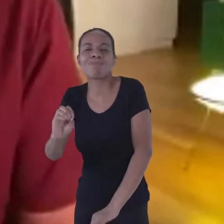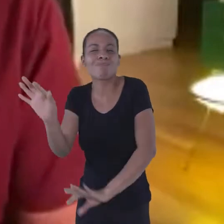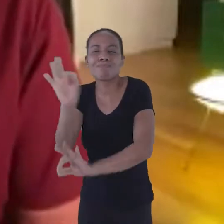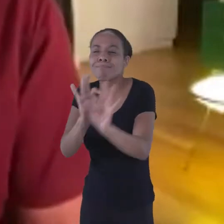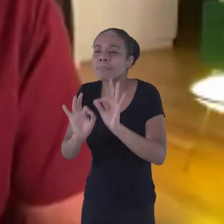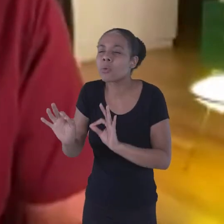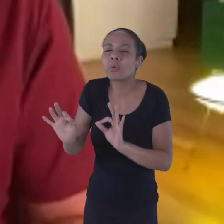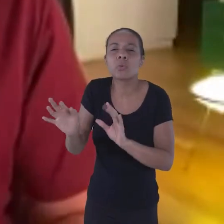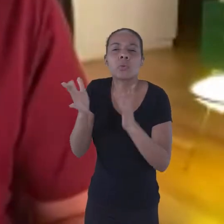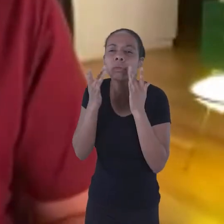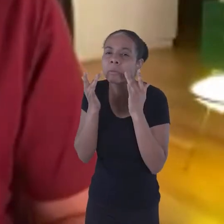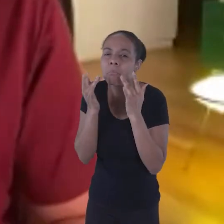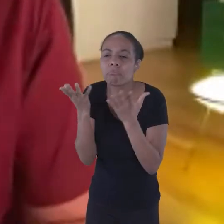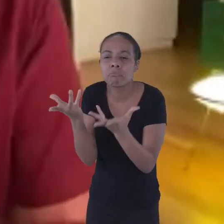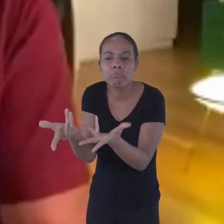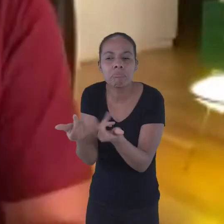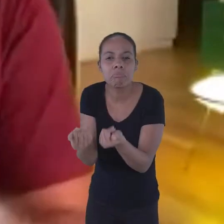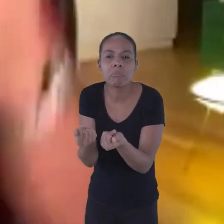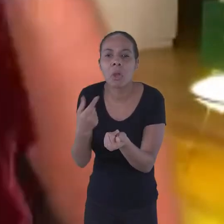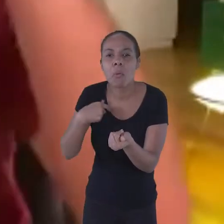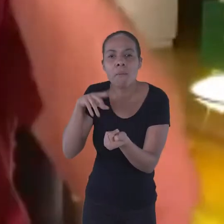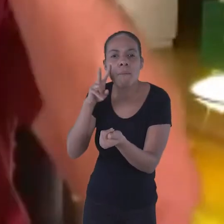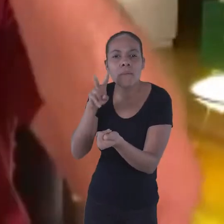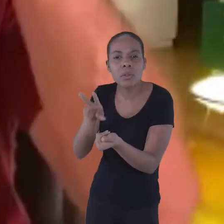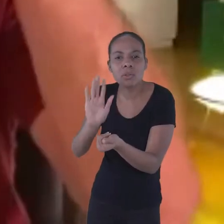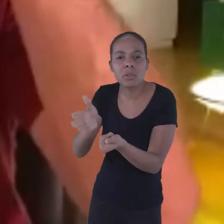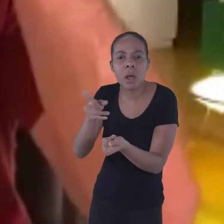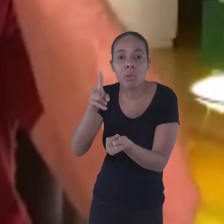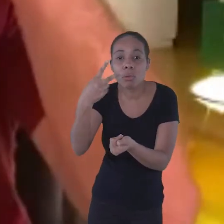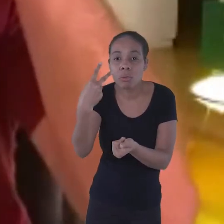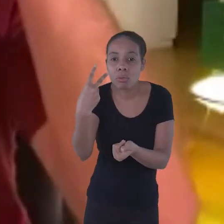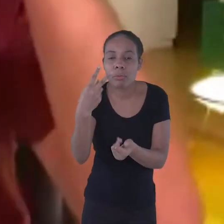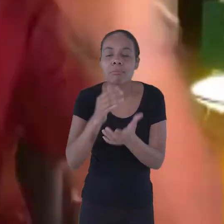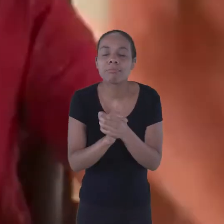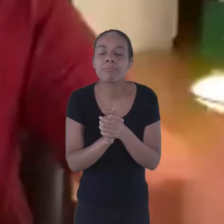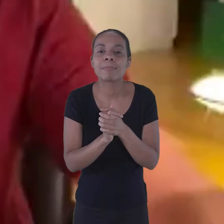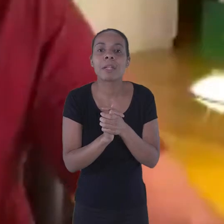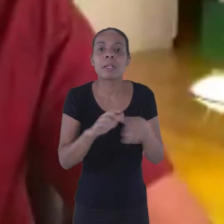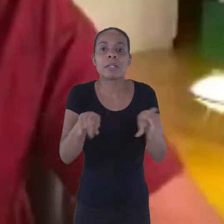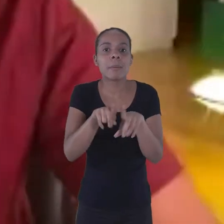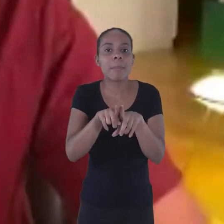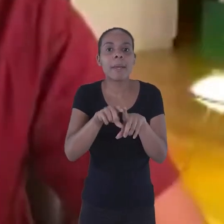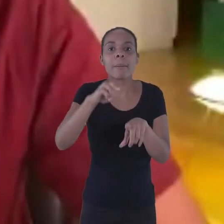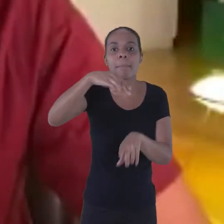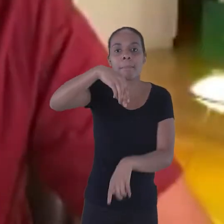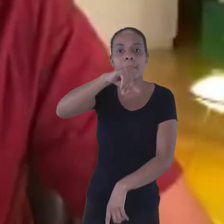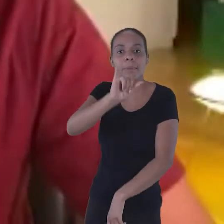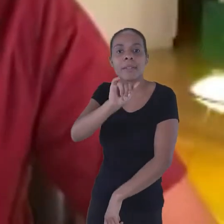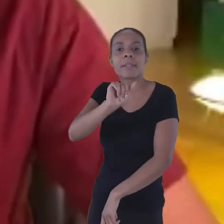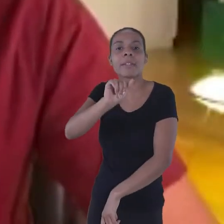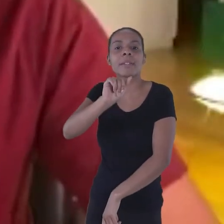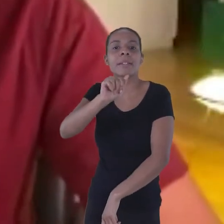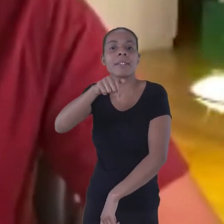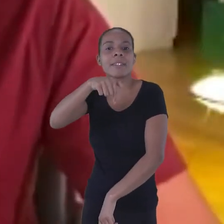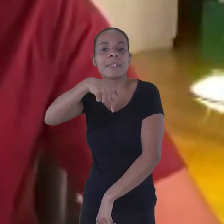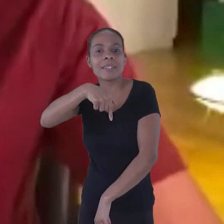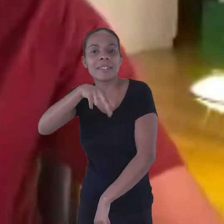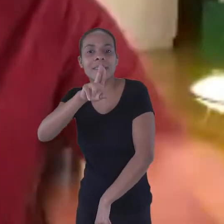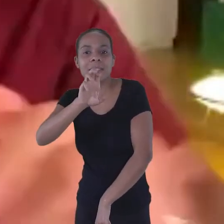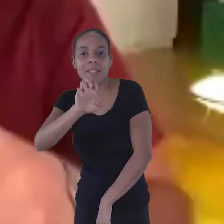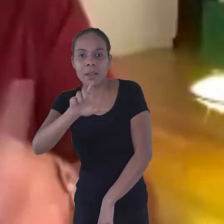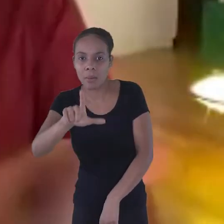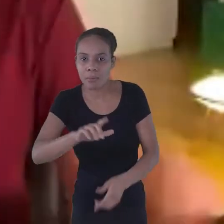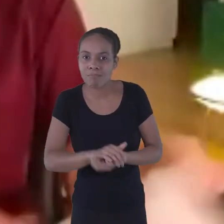escreve peças, né? O Calone, né, que escreve também ficção. Maitê Proença.